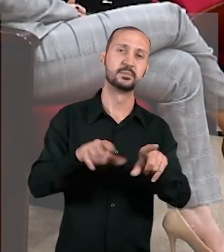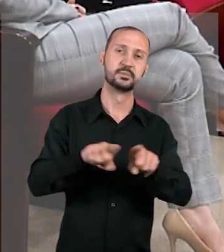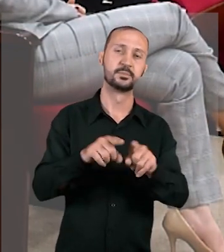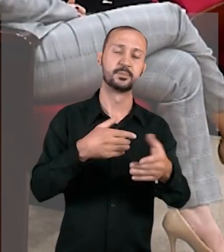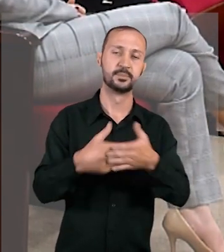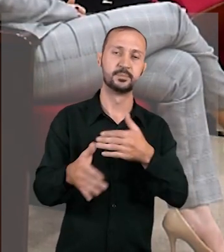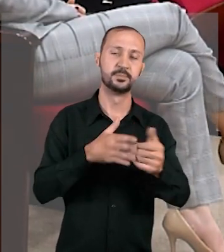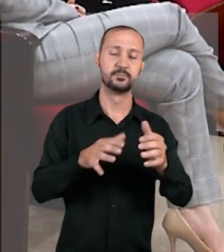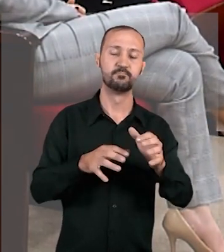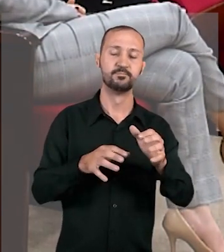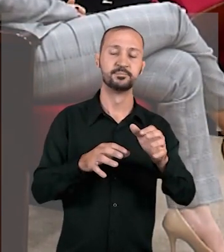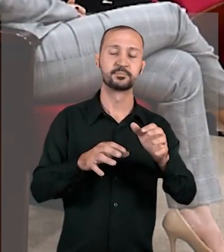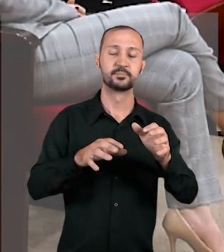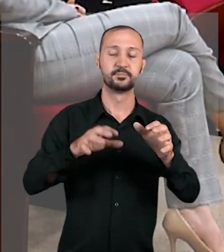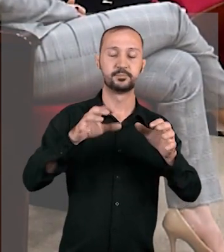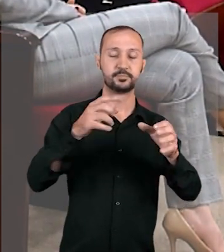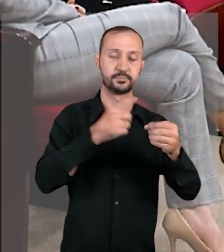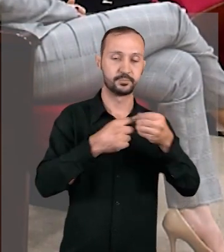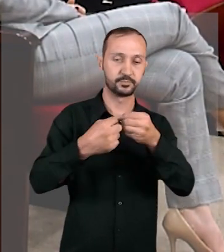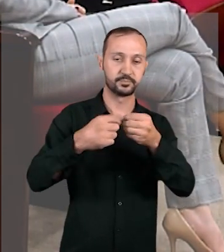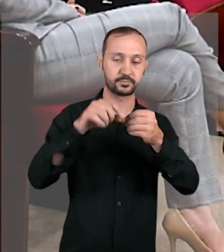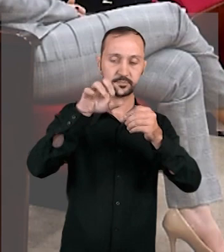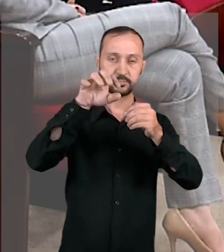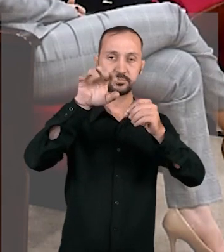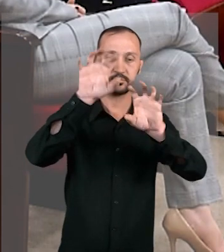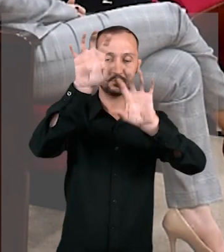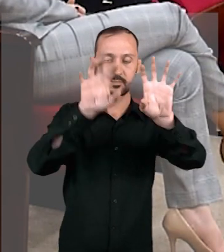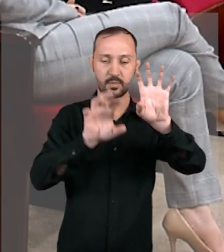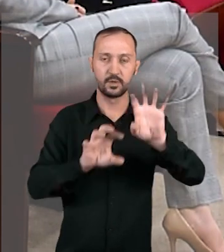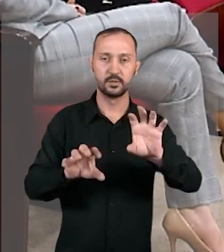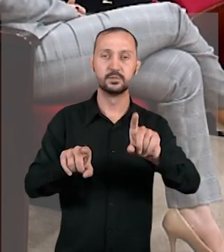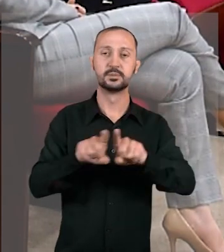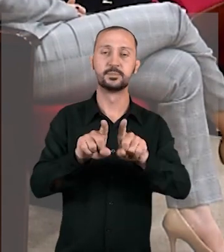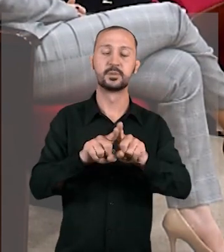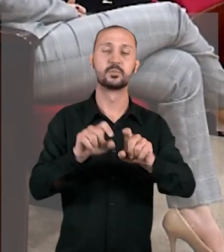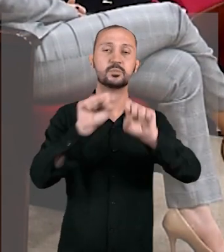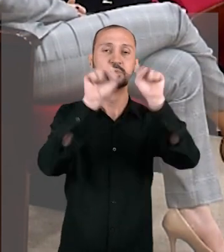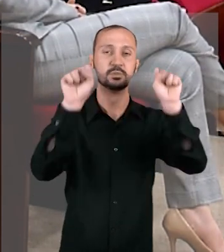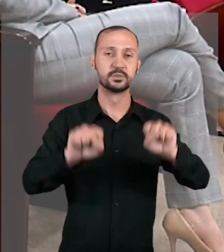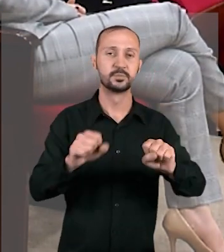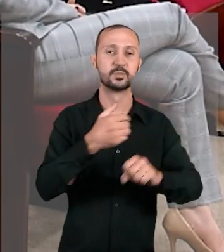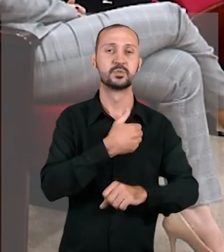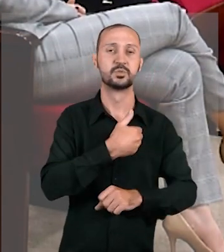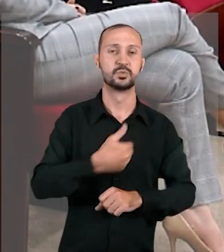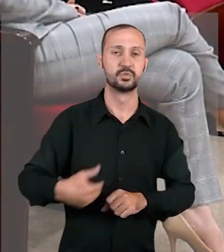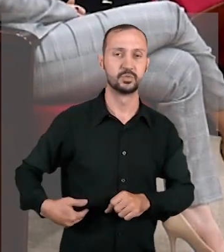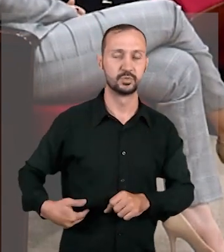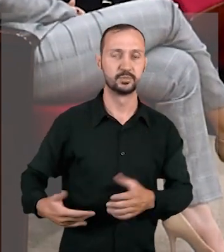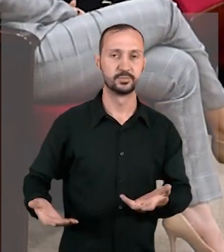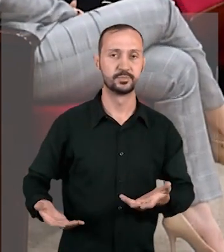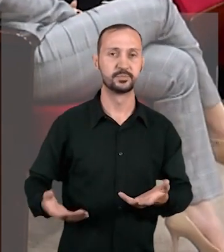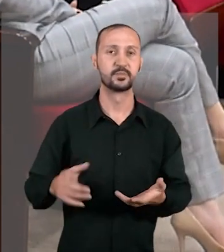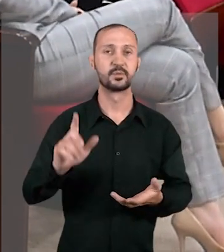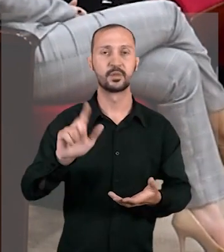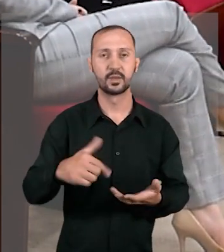voto distrital misto, quanto o sistema de governo, que seria este modelo